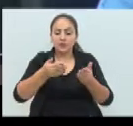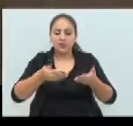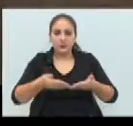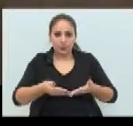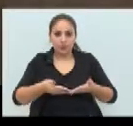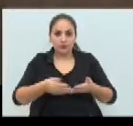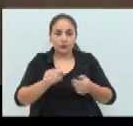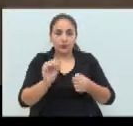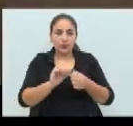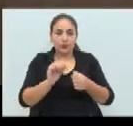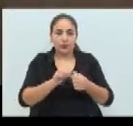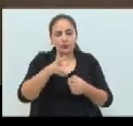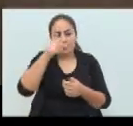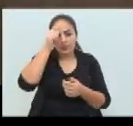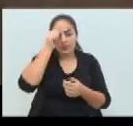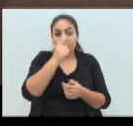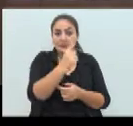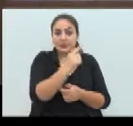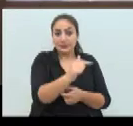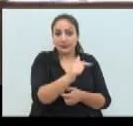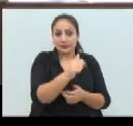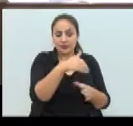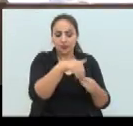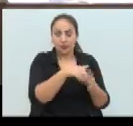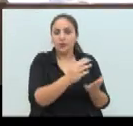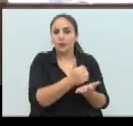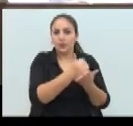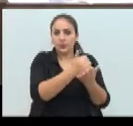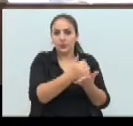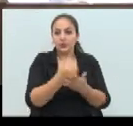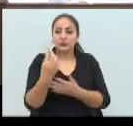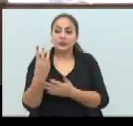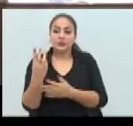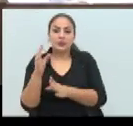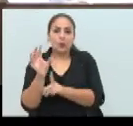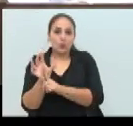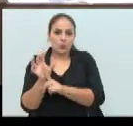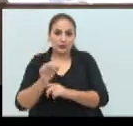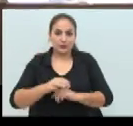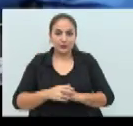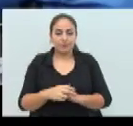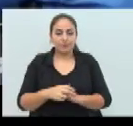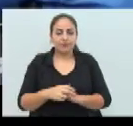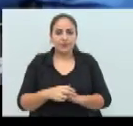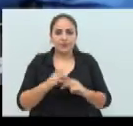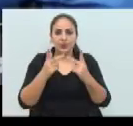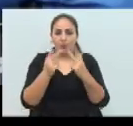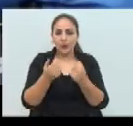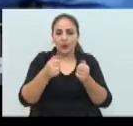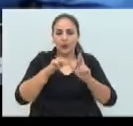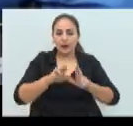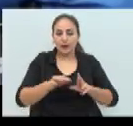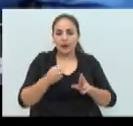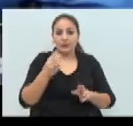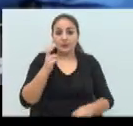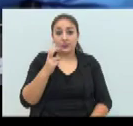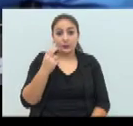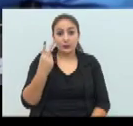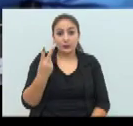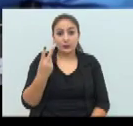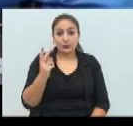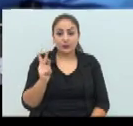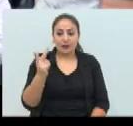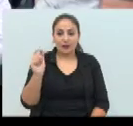comissões, a matéria foi aprovada com 17 votos favoráveis e 3 contrários. Assim, a área de